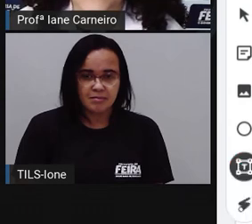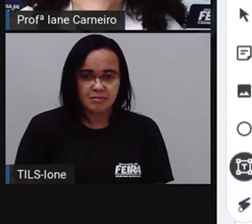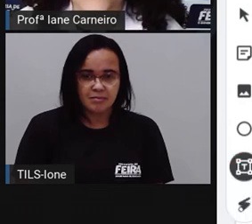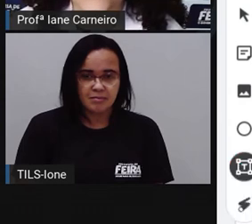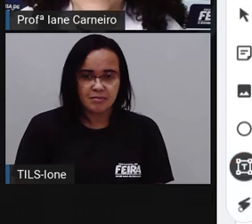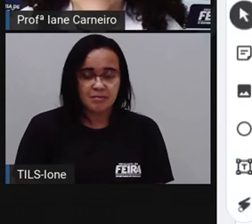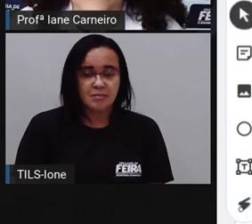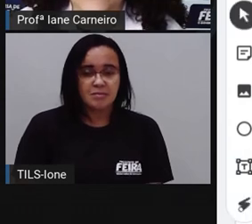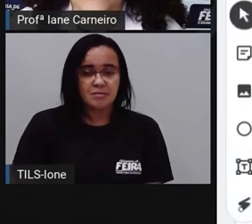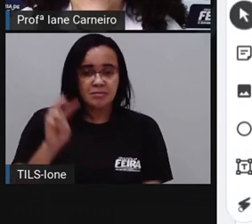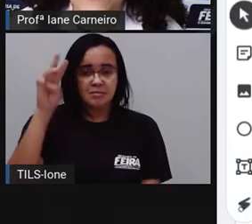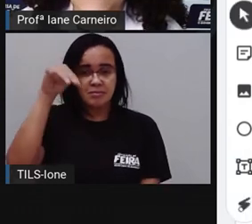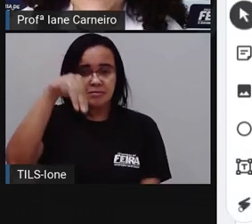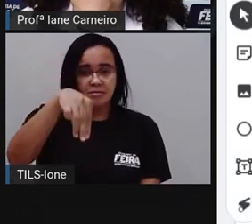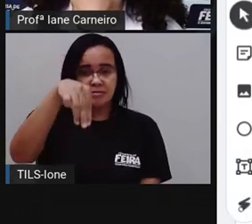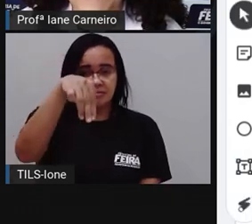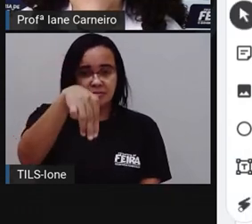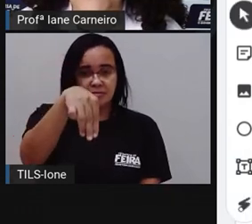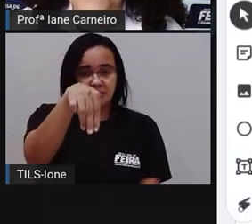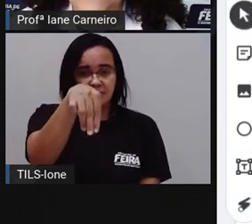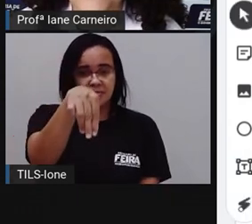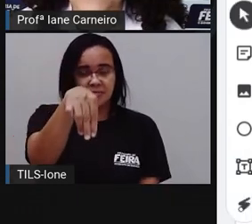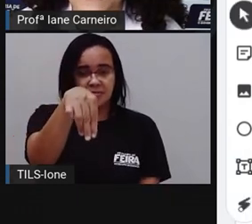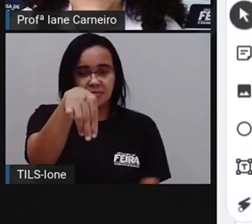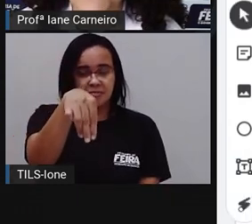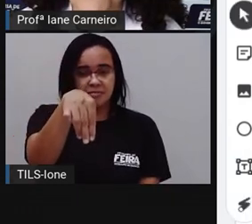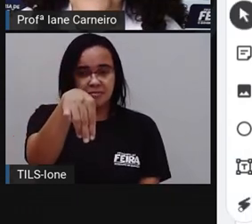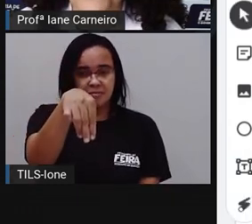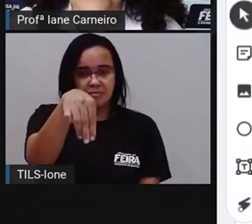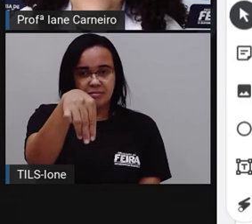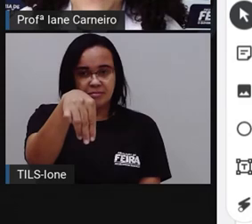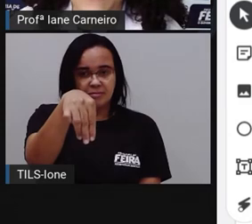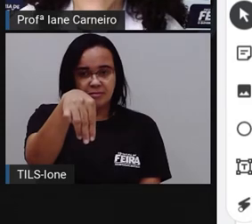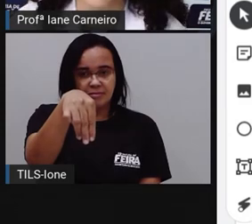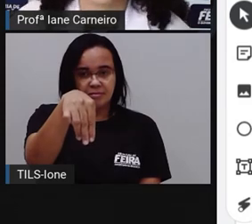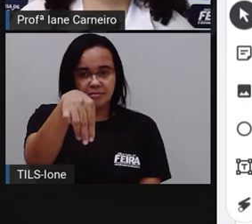Esse aqui agora, com a letra M. Vamos escrever